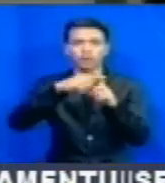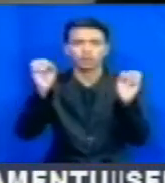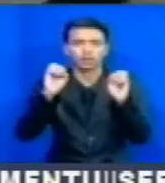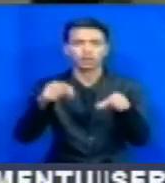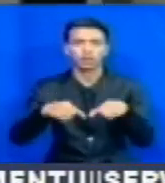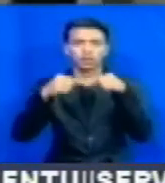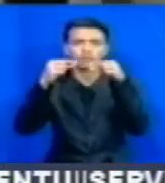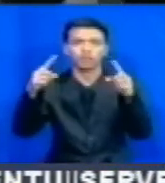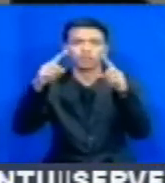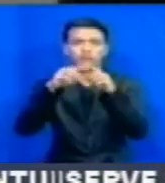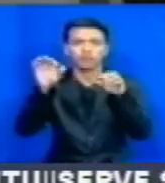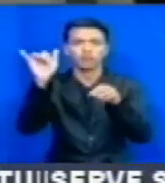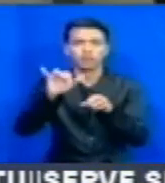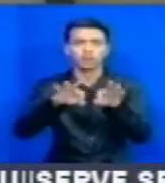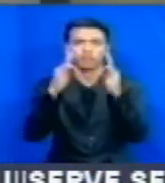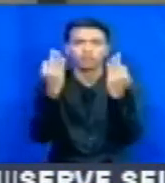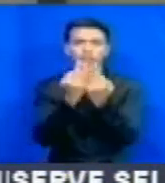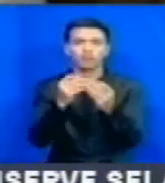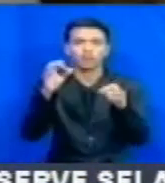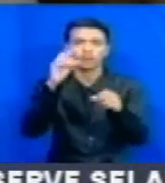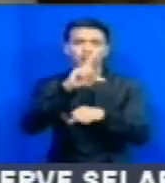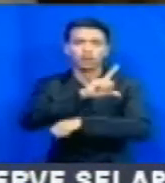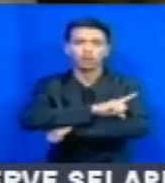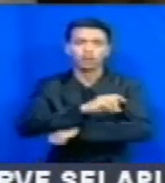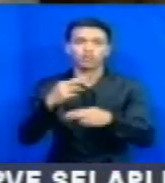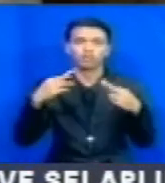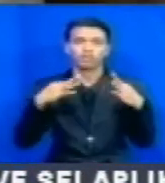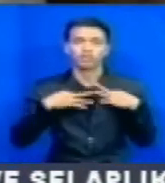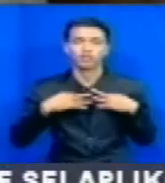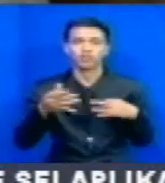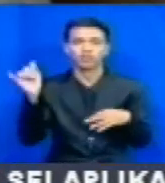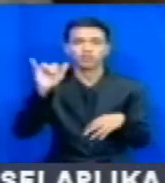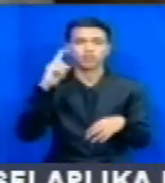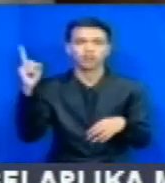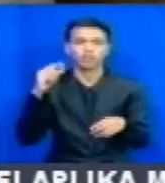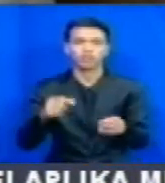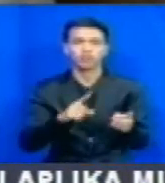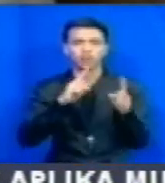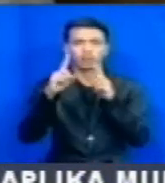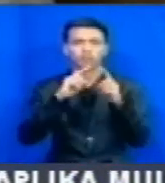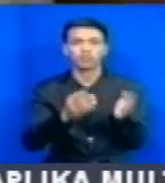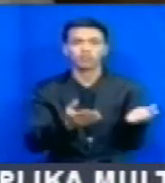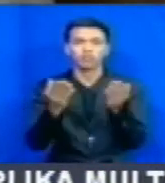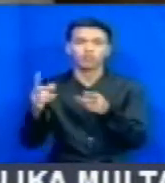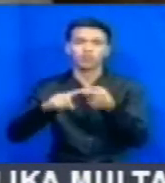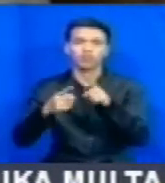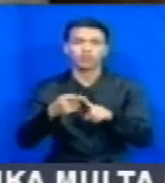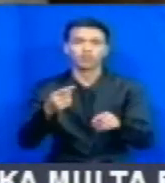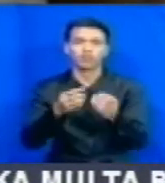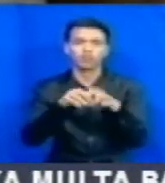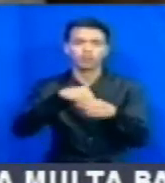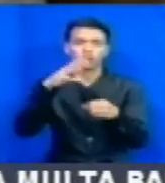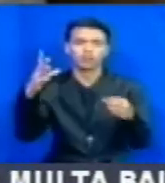ofrece ba sira nia família. Mas que loron freado, mai be sira na fat intenta o de lori tutan colega ba haseiran, a tu bele